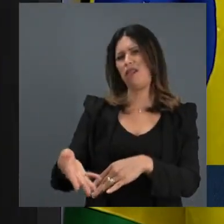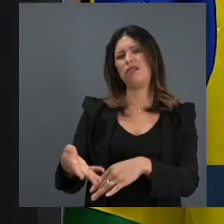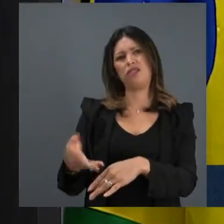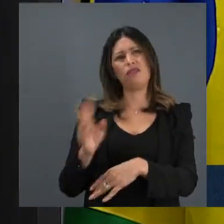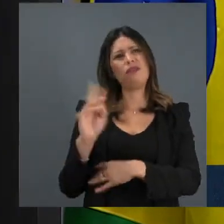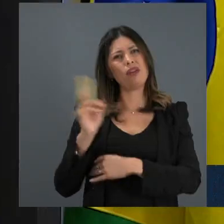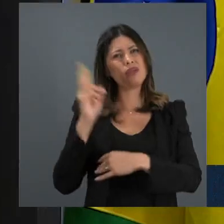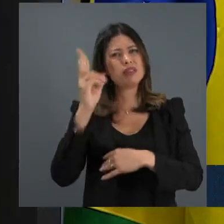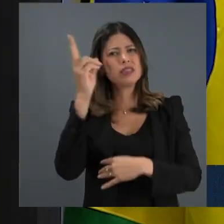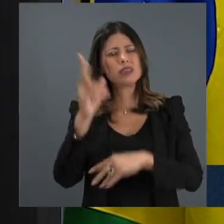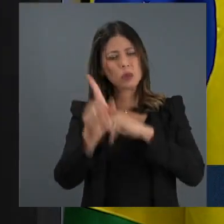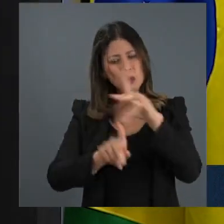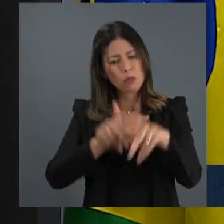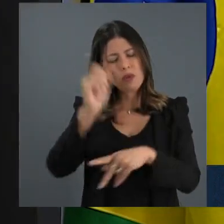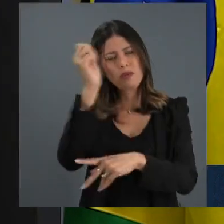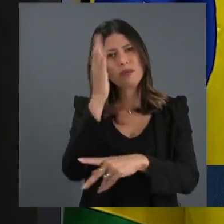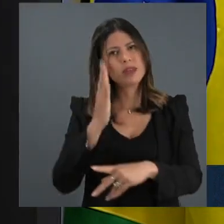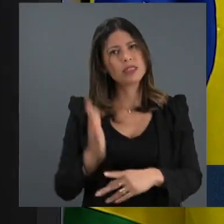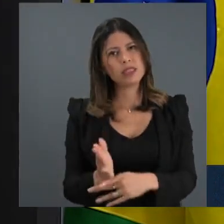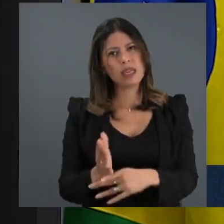onde pessoas